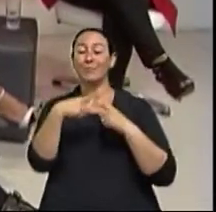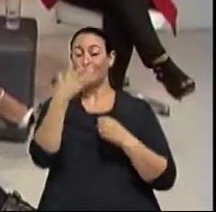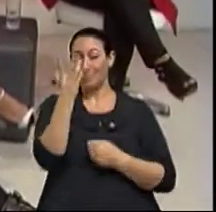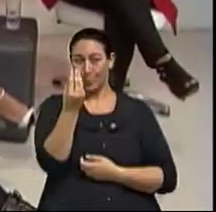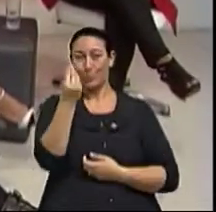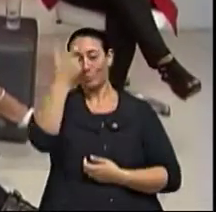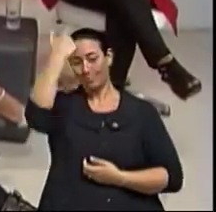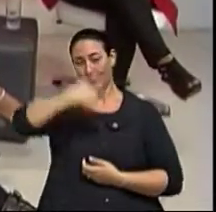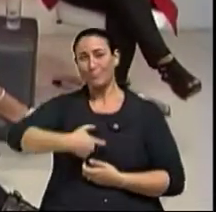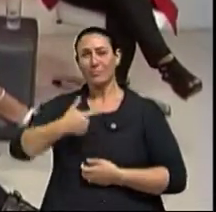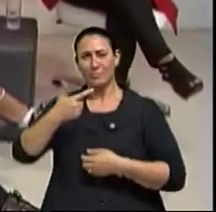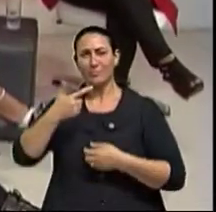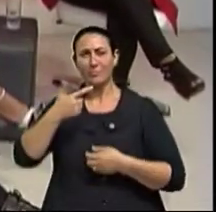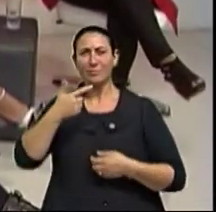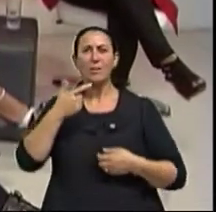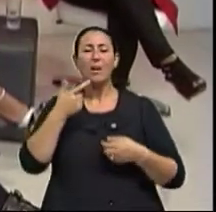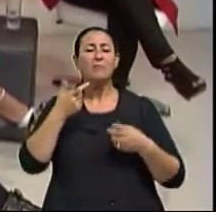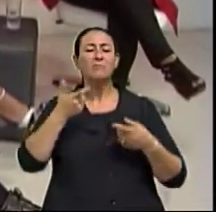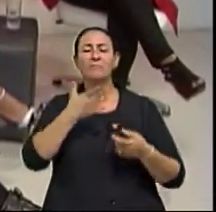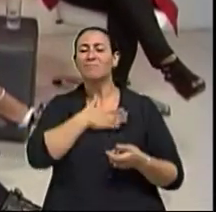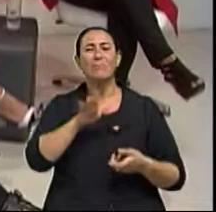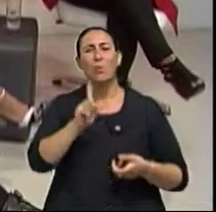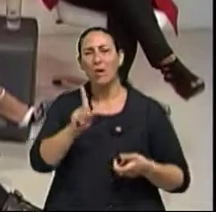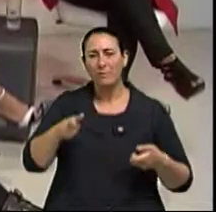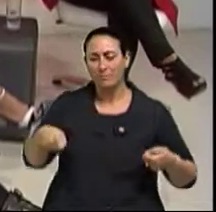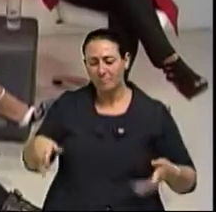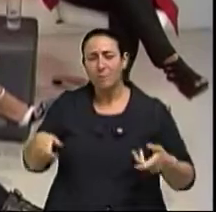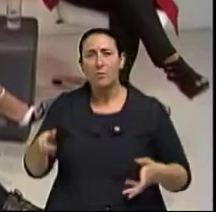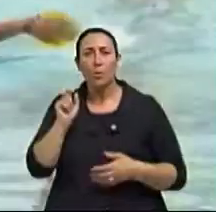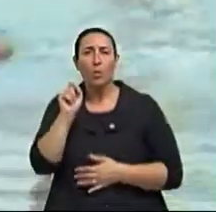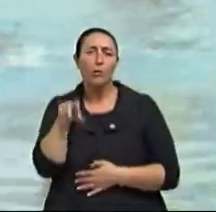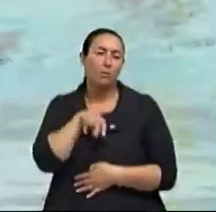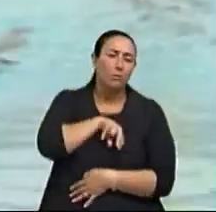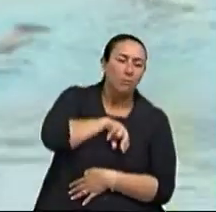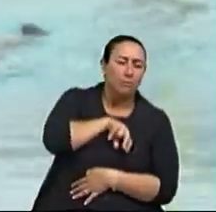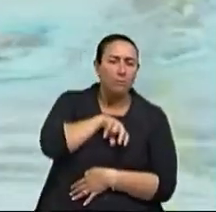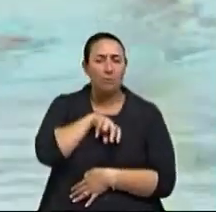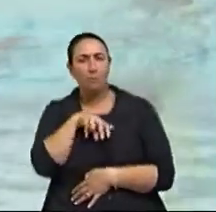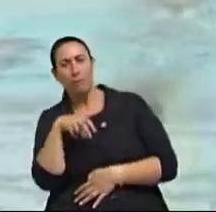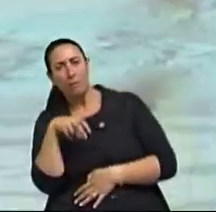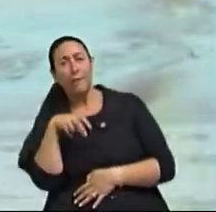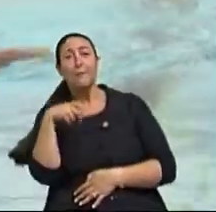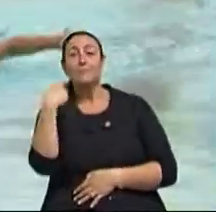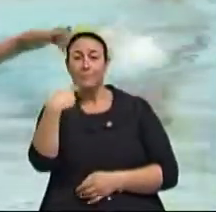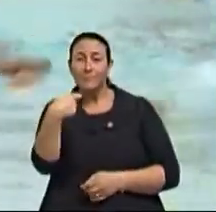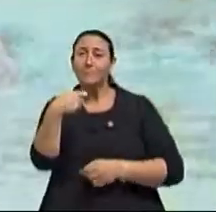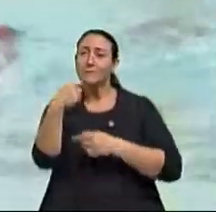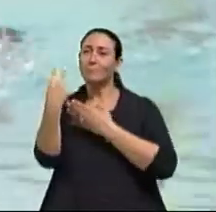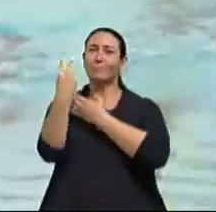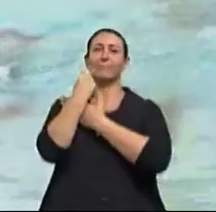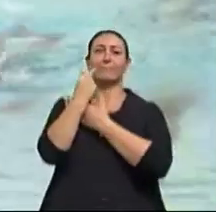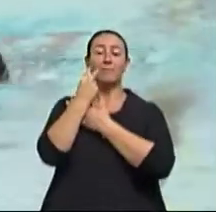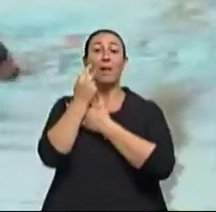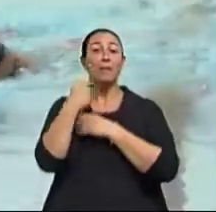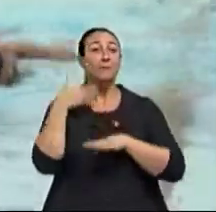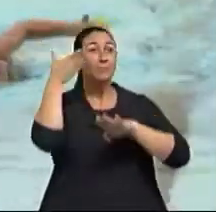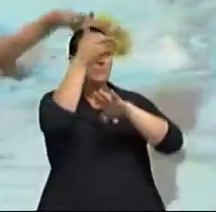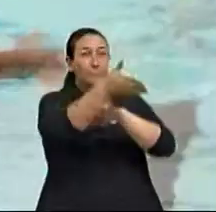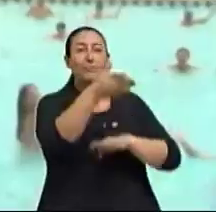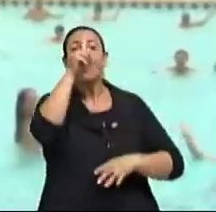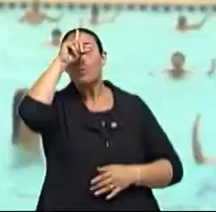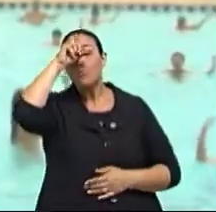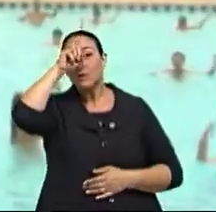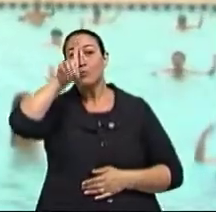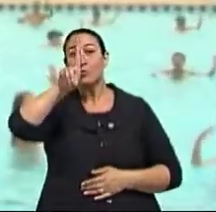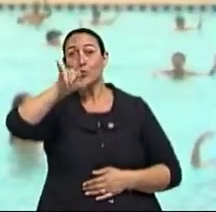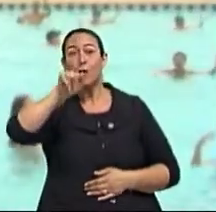dependentes, que têm dificuldade até para ficar numa cadeira de rodas, porque ficam caindo de um lado para o outro, esses vão ter dificuldade de ir para esse centro de convivência, hospital dia. Porém, a